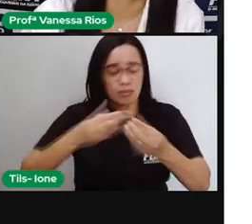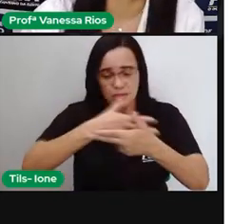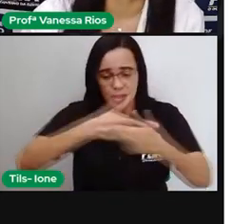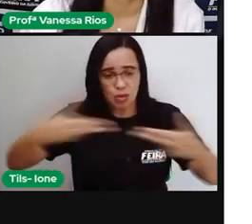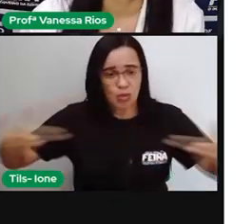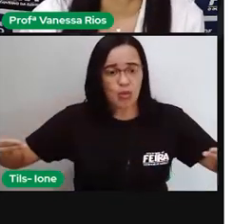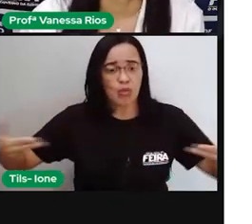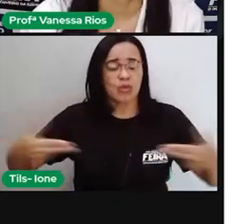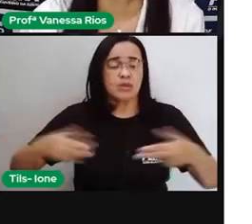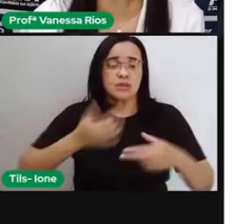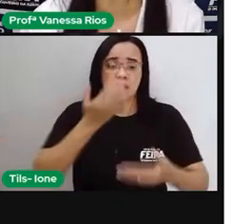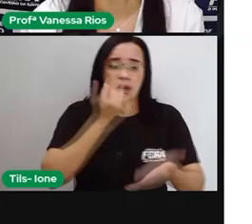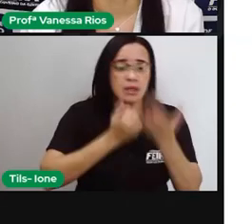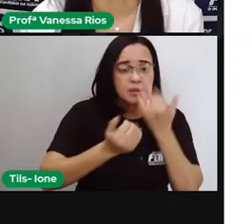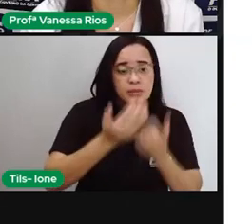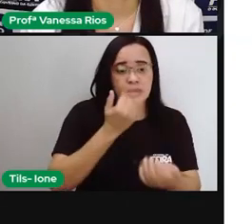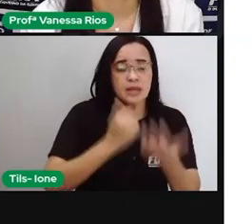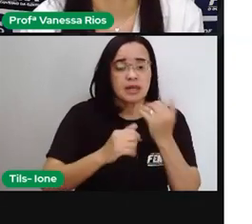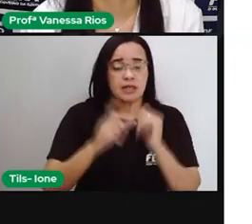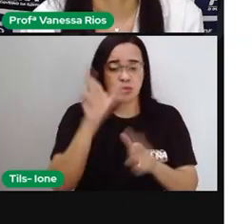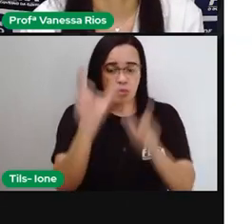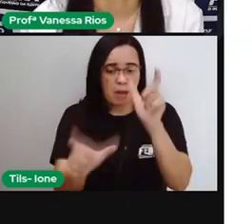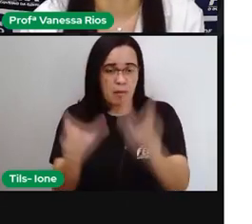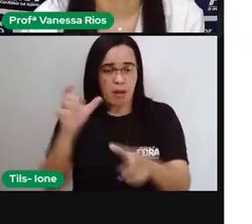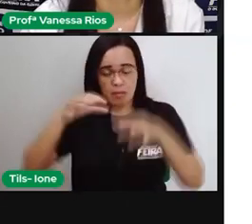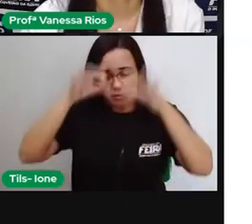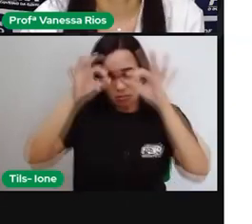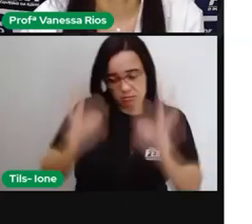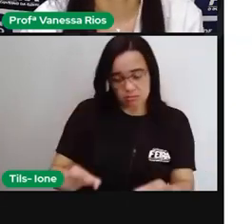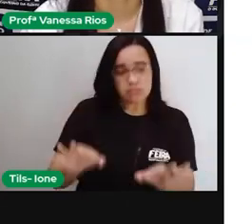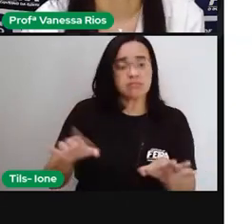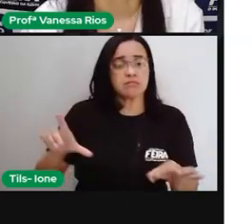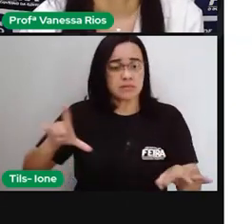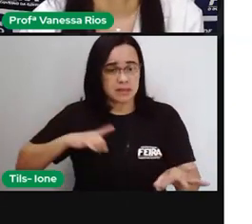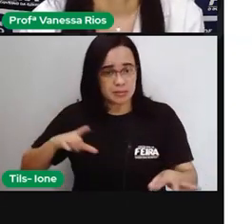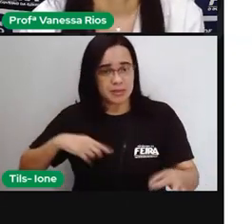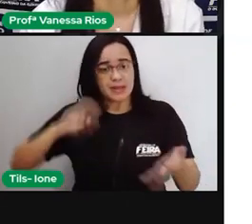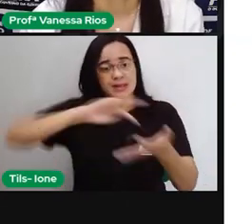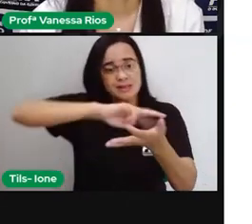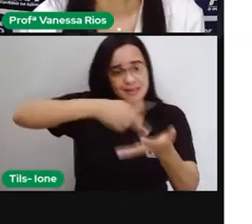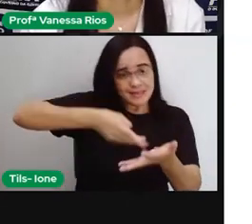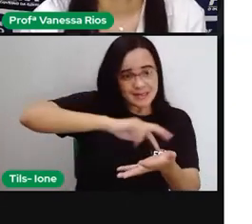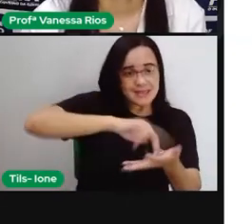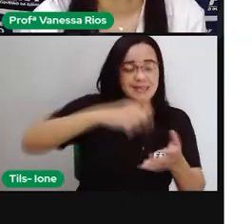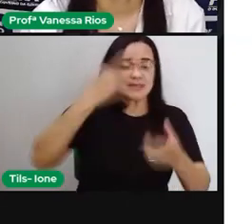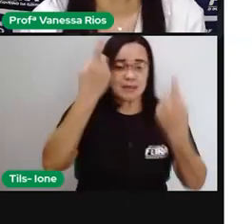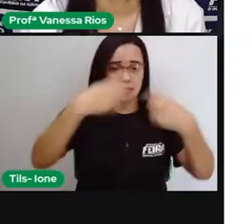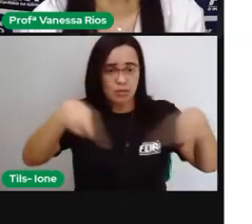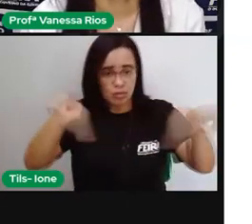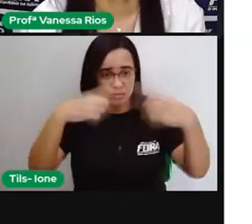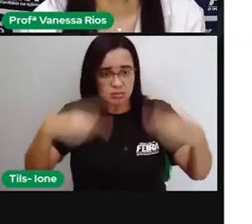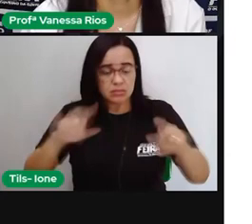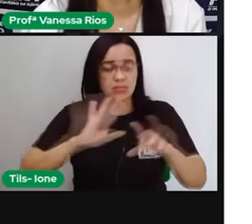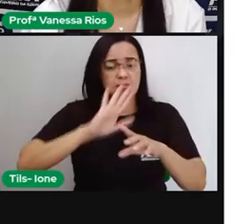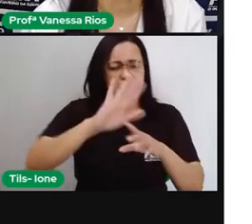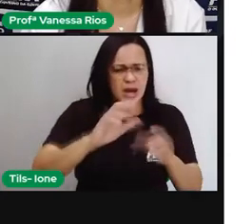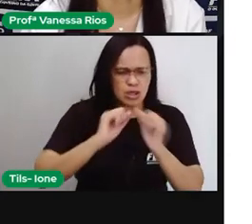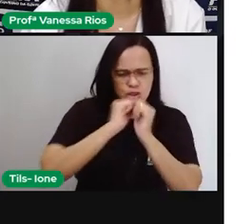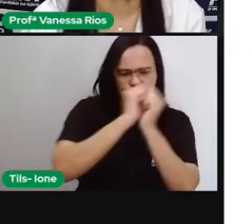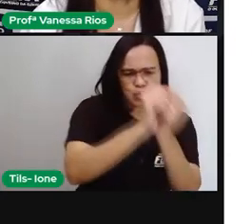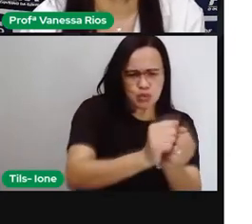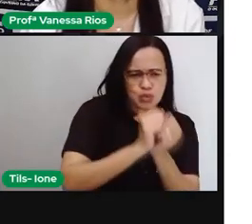forma de se comportar, nas danças, na música. Mas junto com tudo isso, junto com